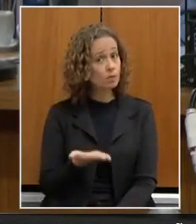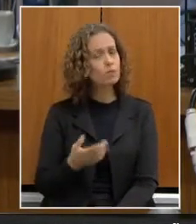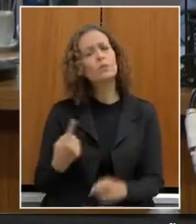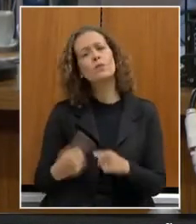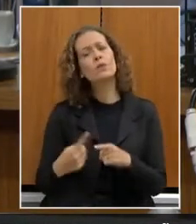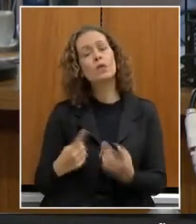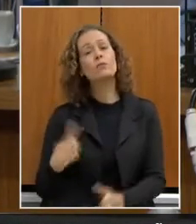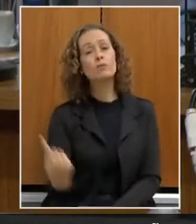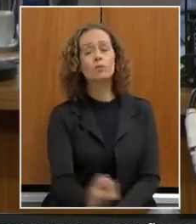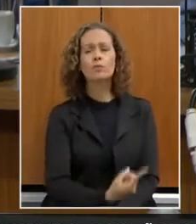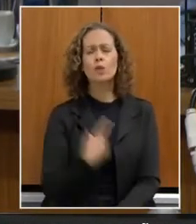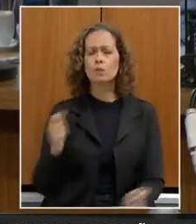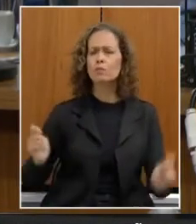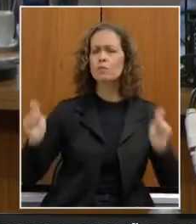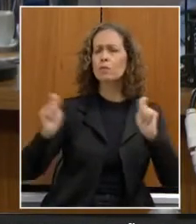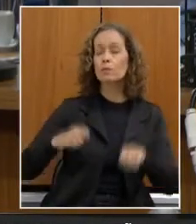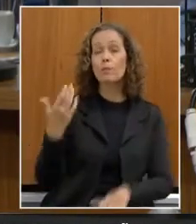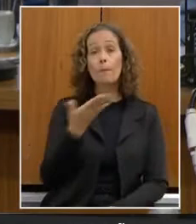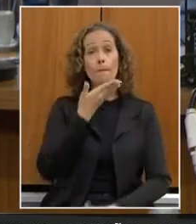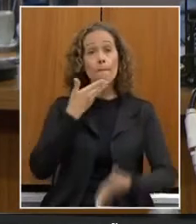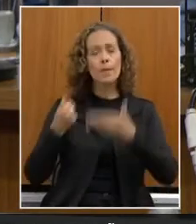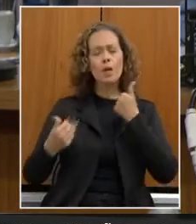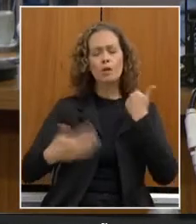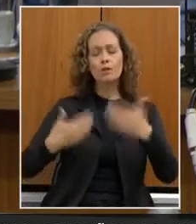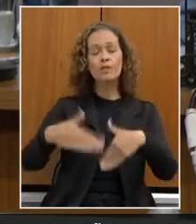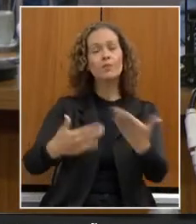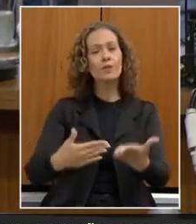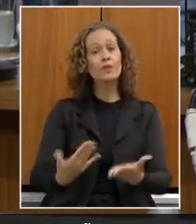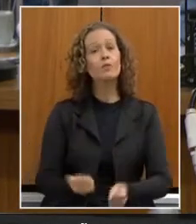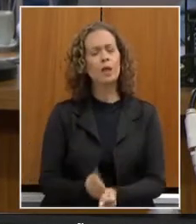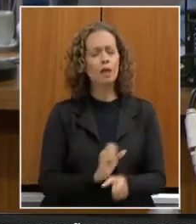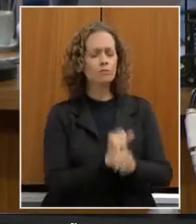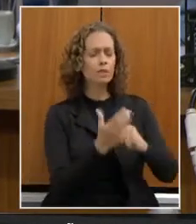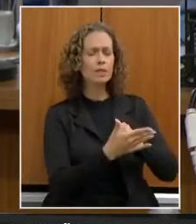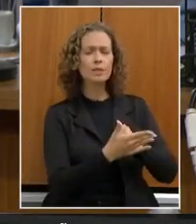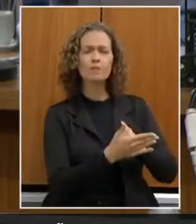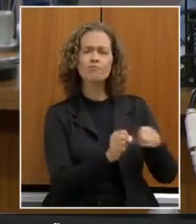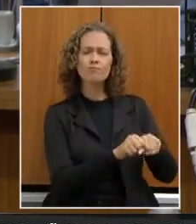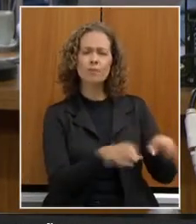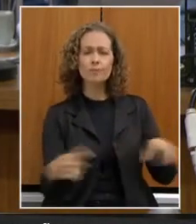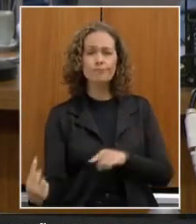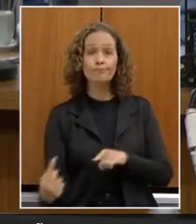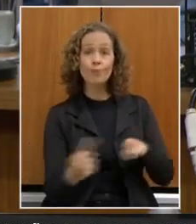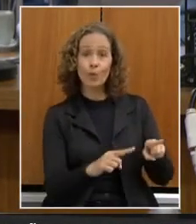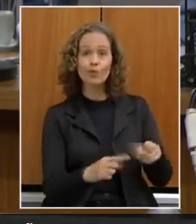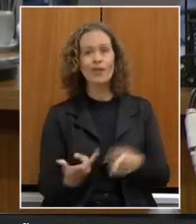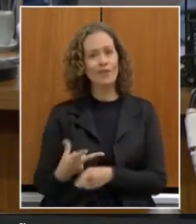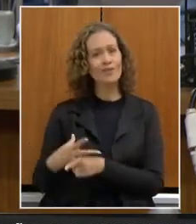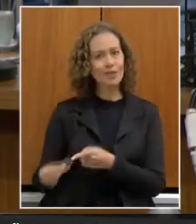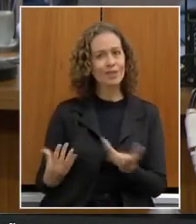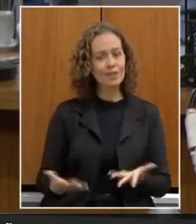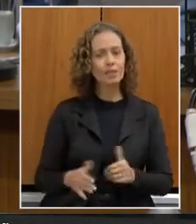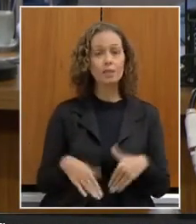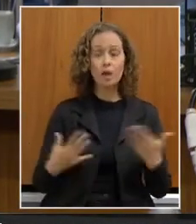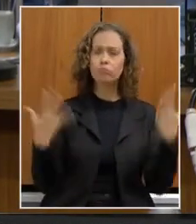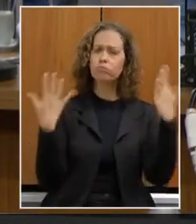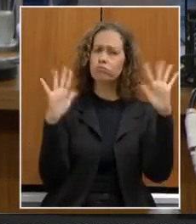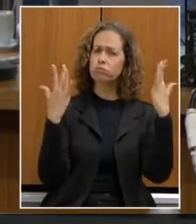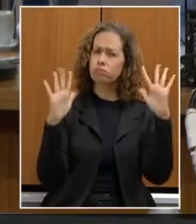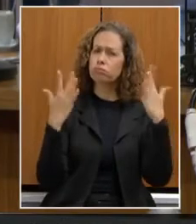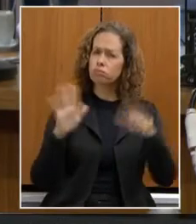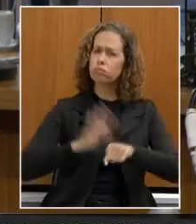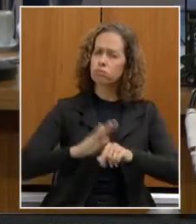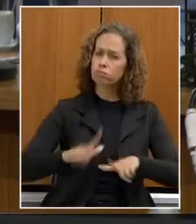a gente possa ter cada vez mais um melhor desempenho e vencer essa pandemia então quero parabenizar essa atuação que é